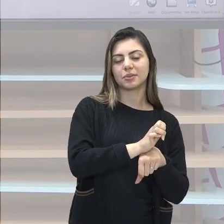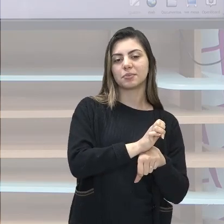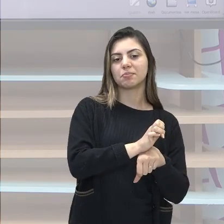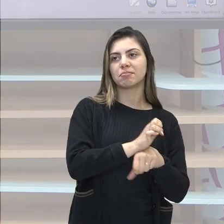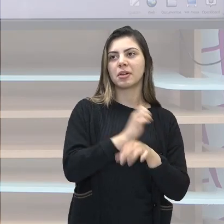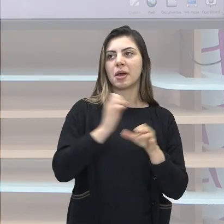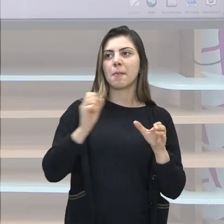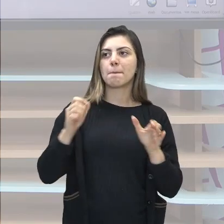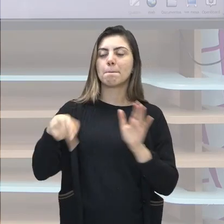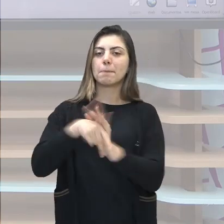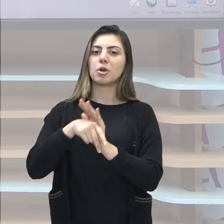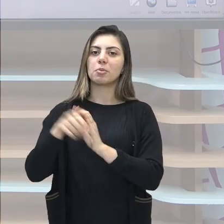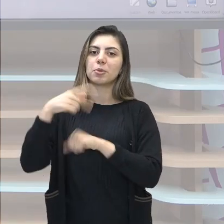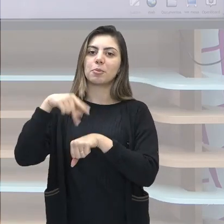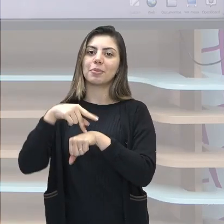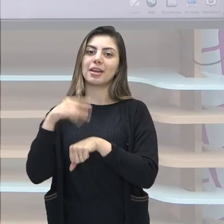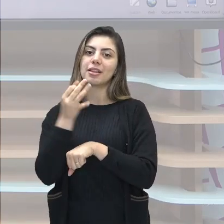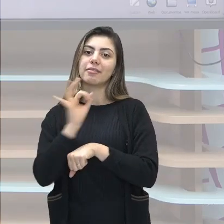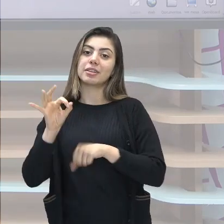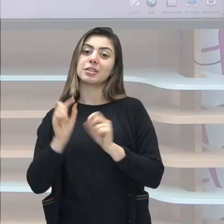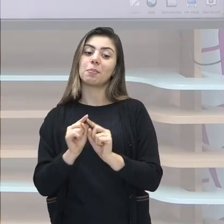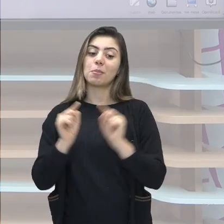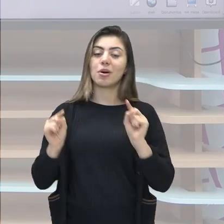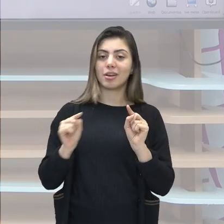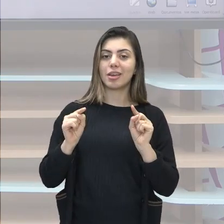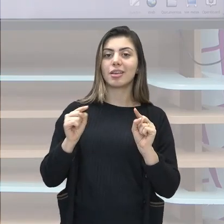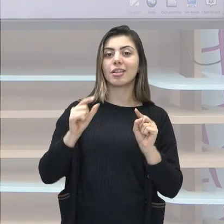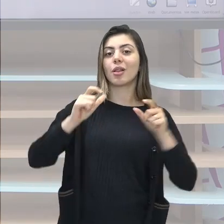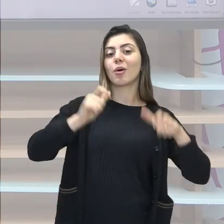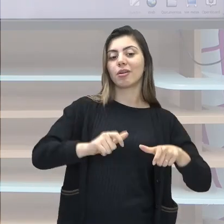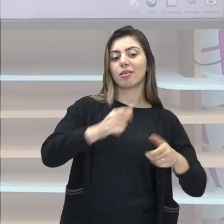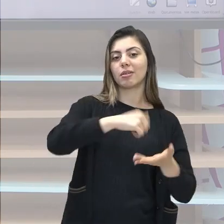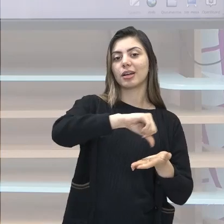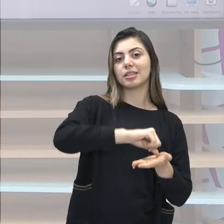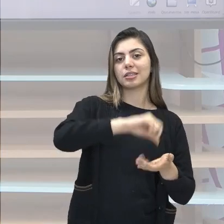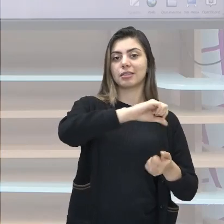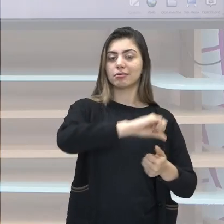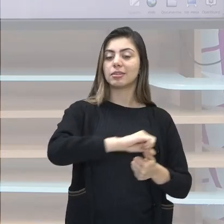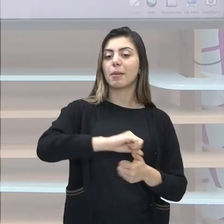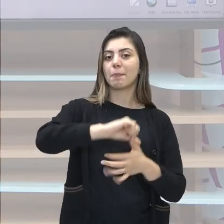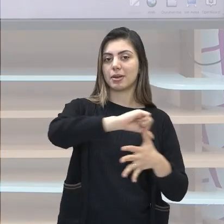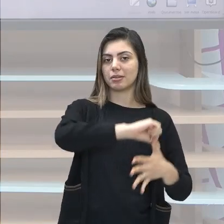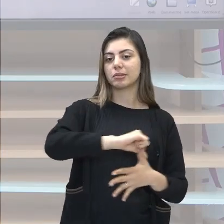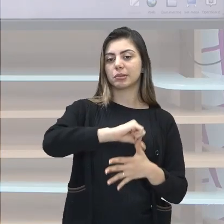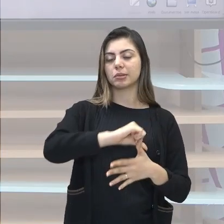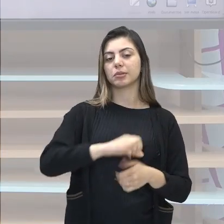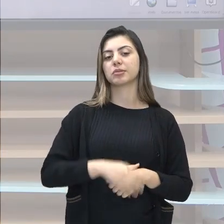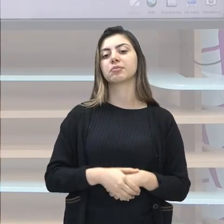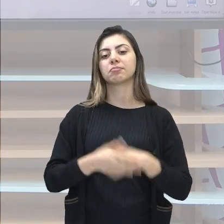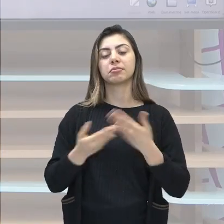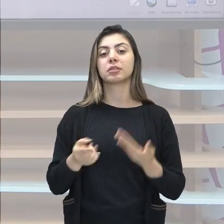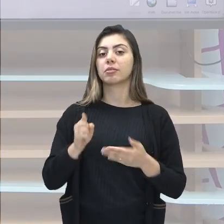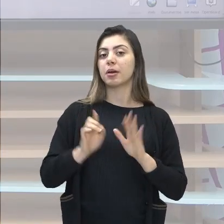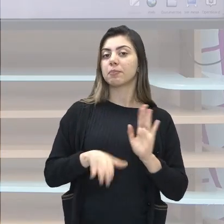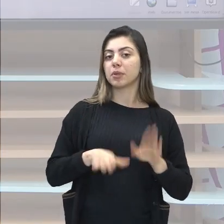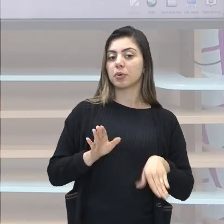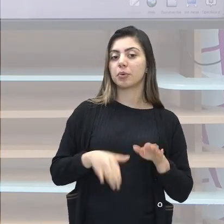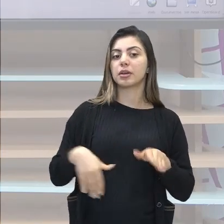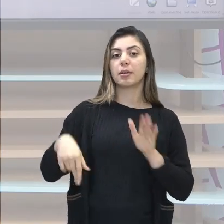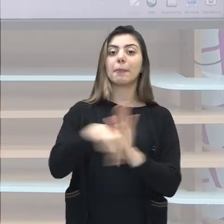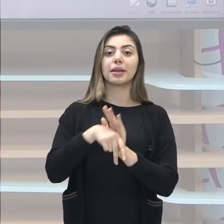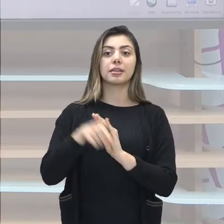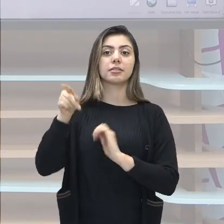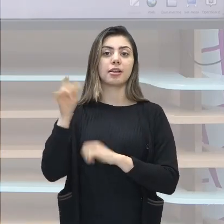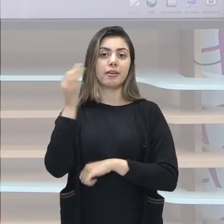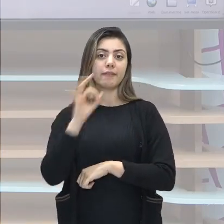da França, tá? Apesar de estar aqui na América do Sul. É por isso que a gente fala em território ultramar. Então, a Guiana Francesa pertence à